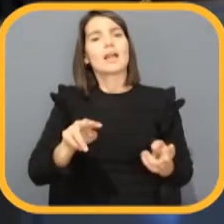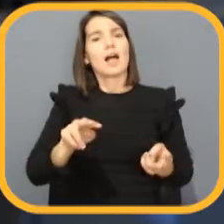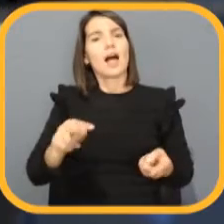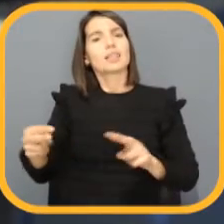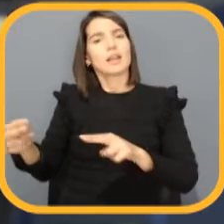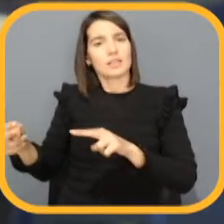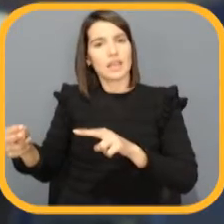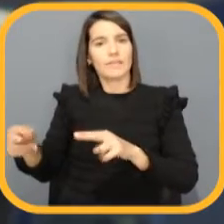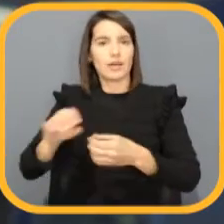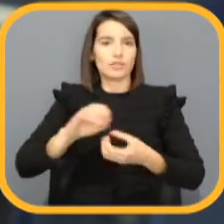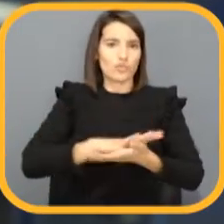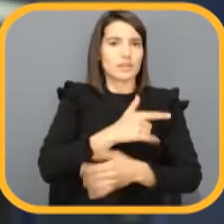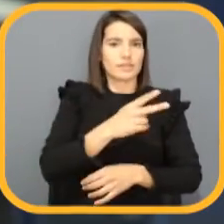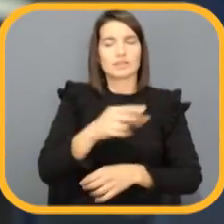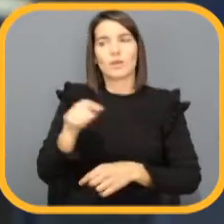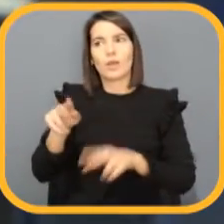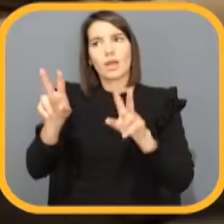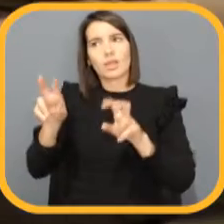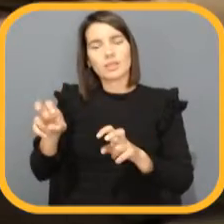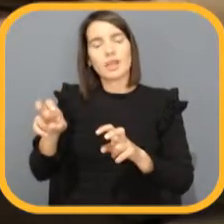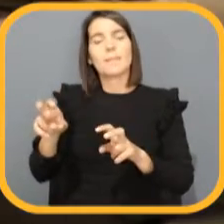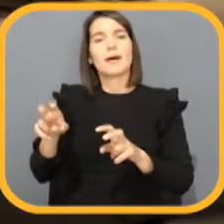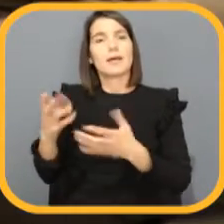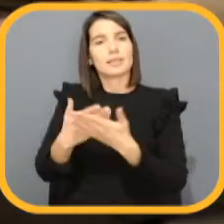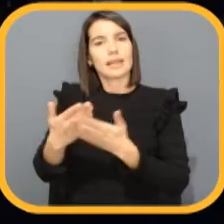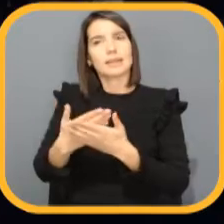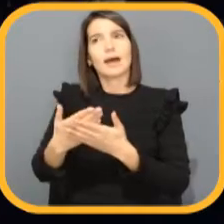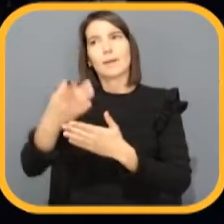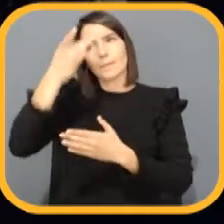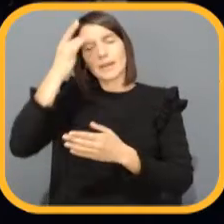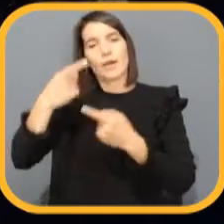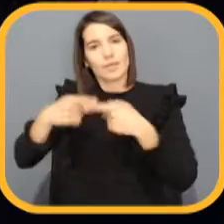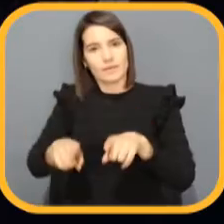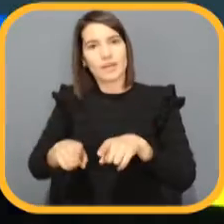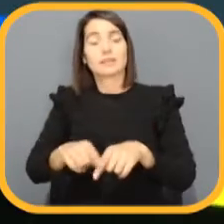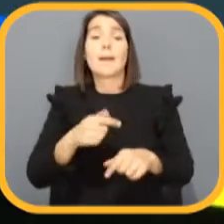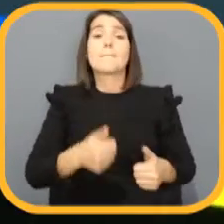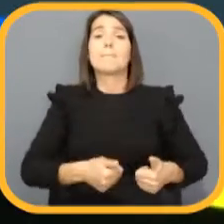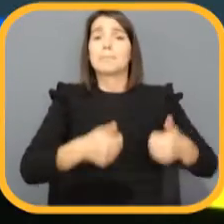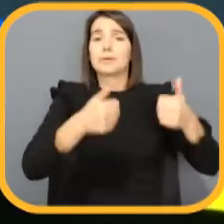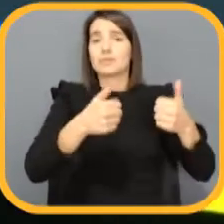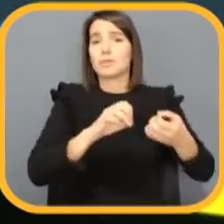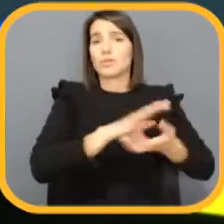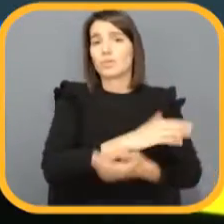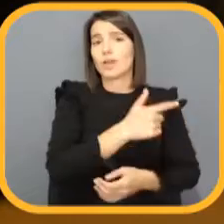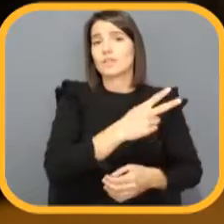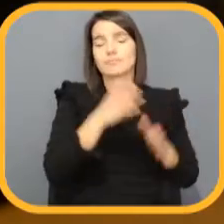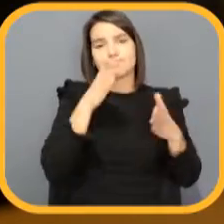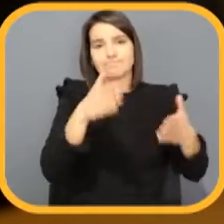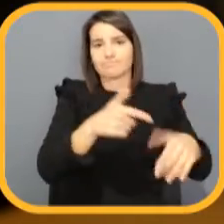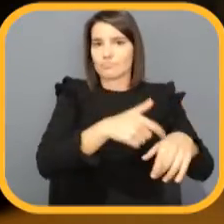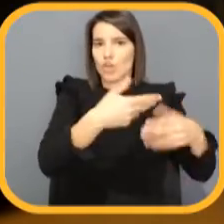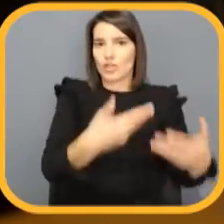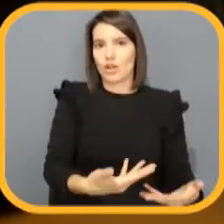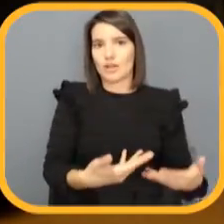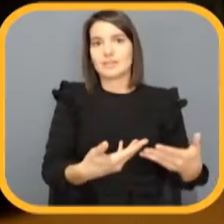foco a atualidade, que já não está apenas nas rádios, nos jornais e nas televisões. ganhou novas casas, os sites e as redes